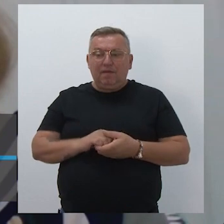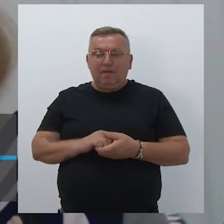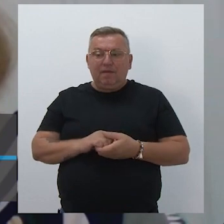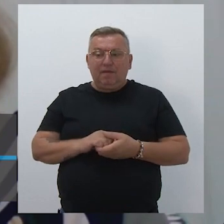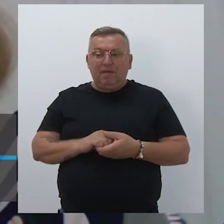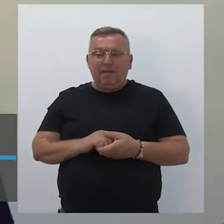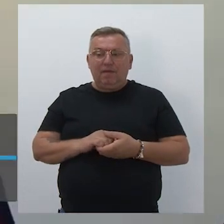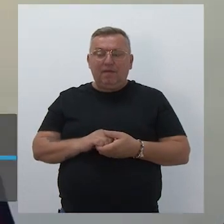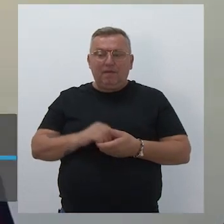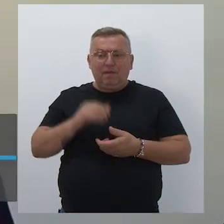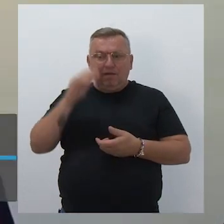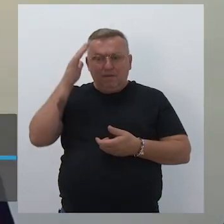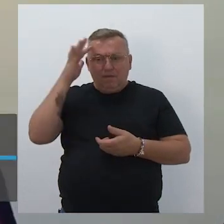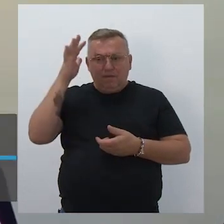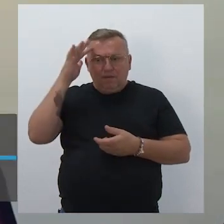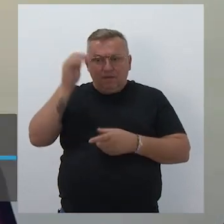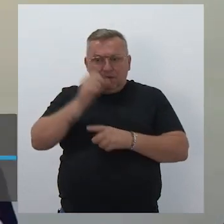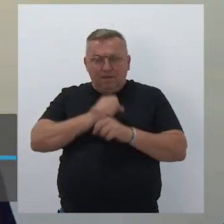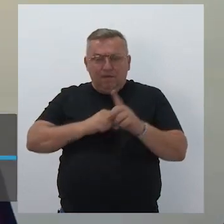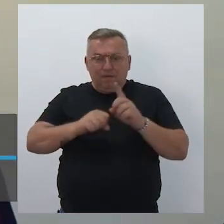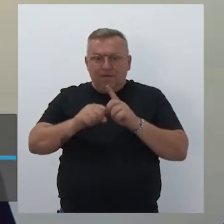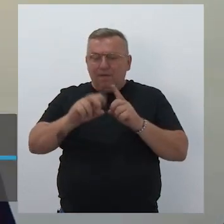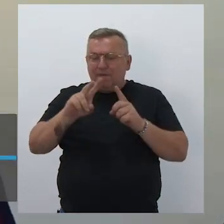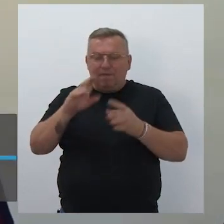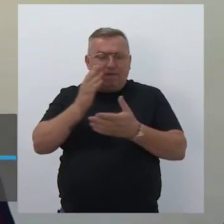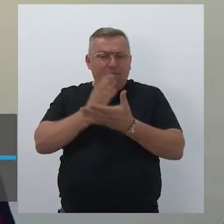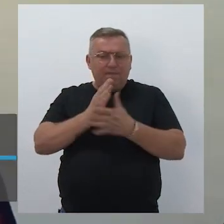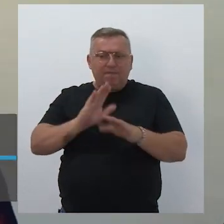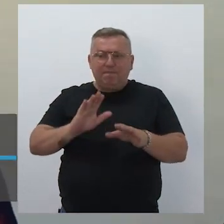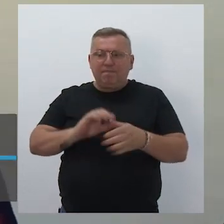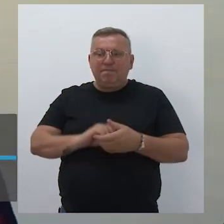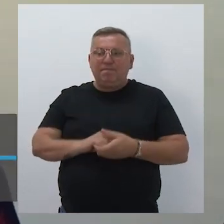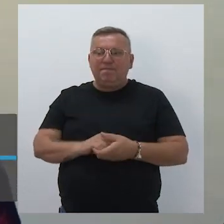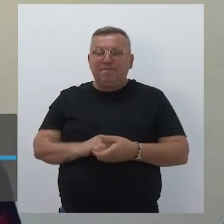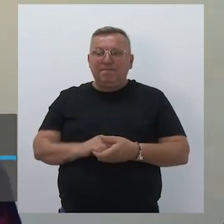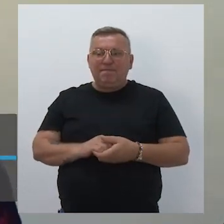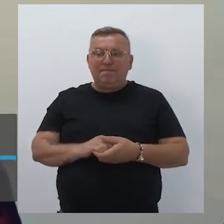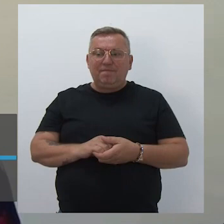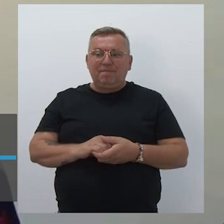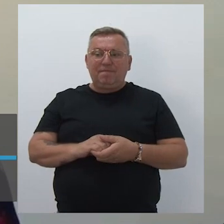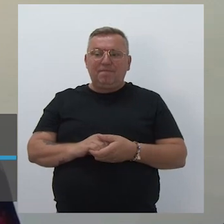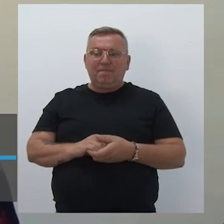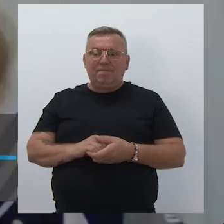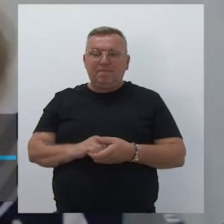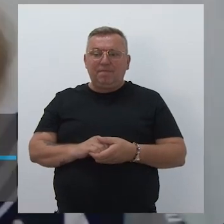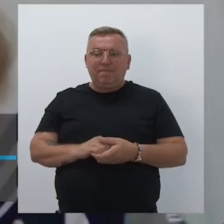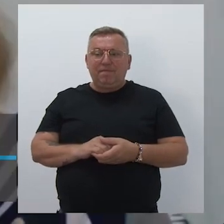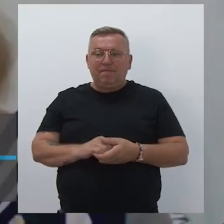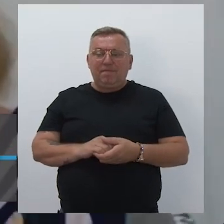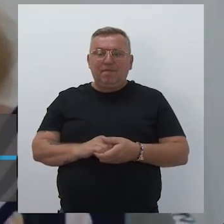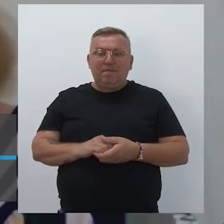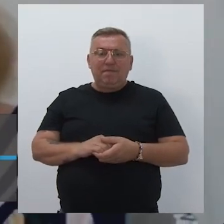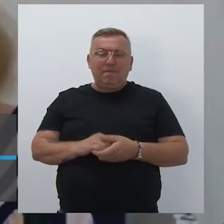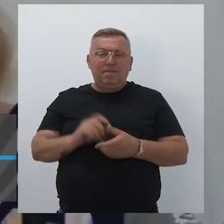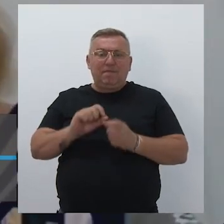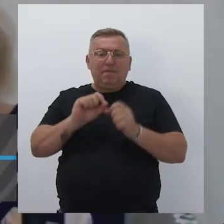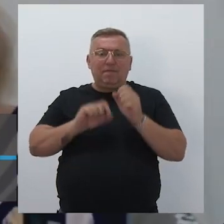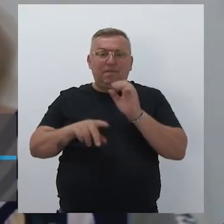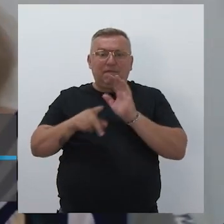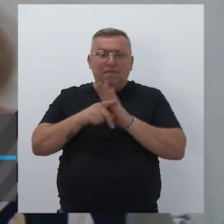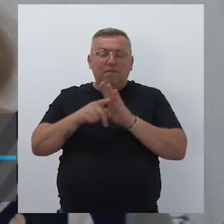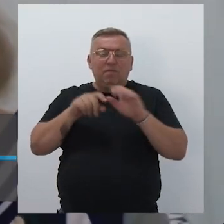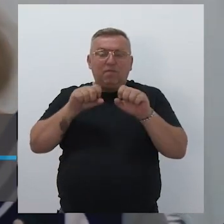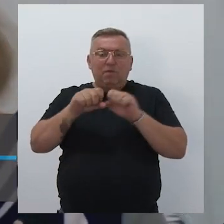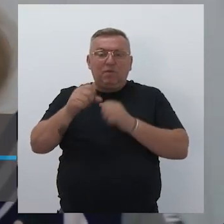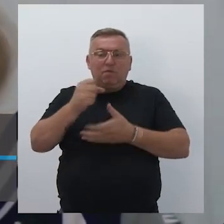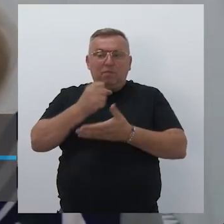Filosofia e sociologia não vão acabar, professor Caio. Ele compõe a formação geral básica